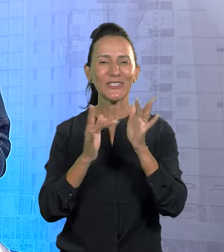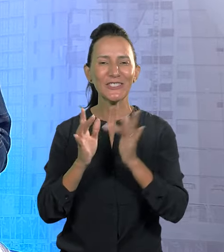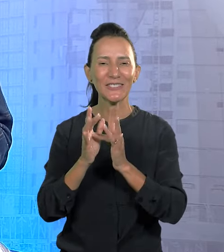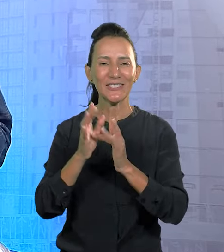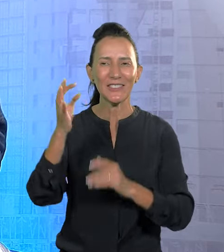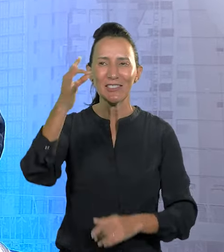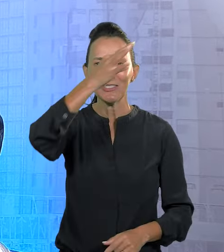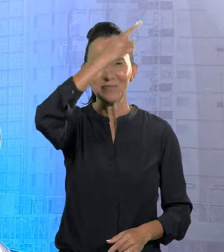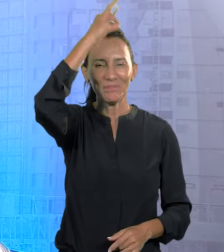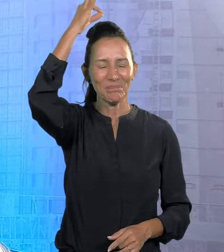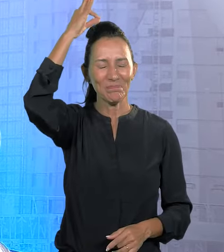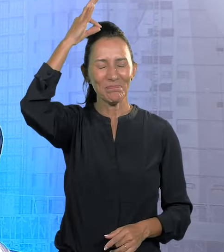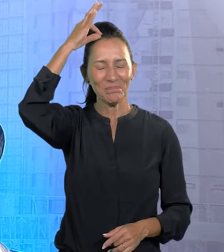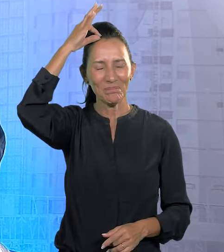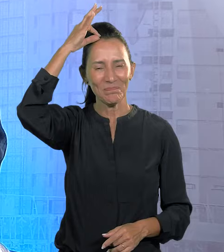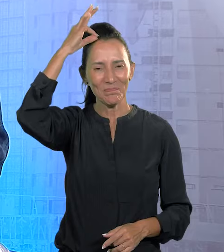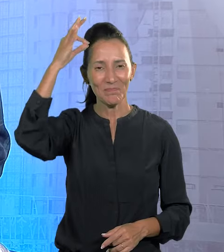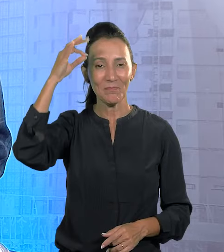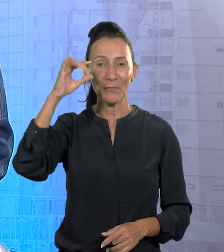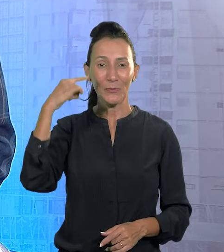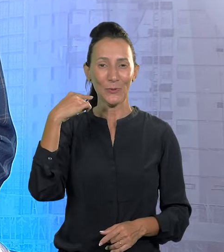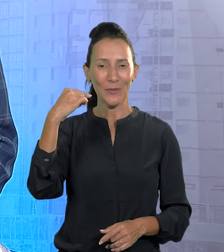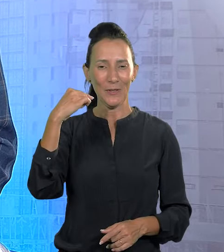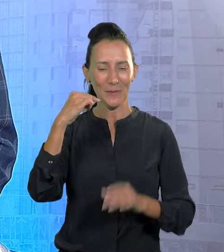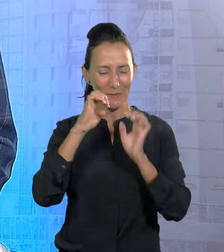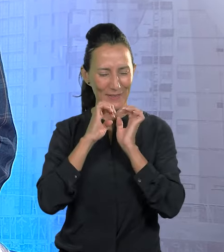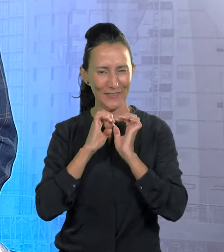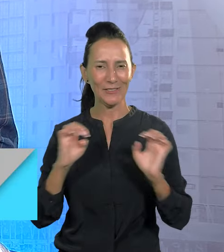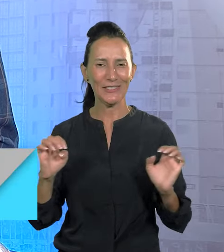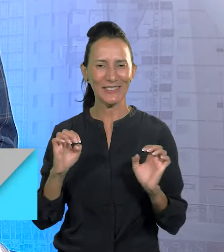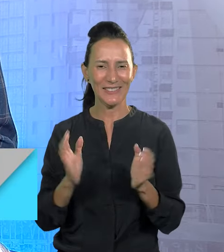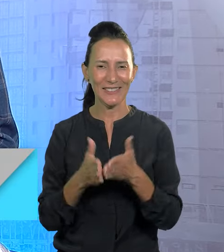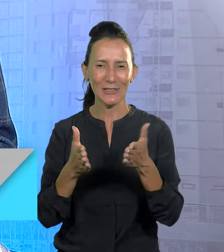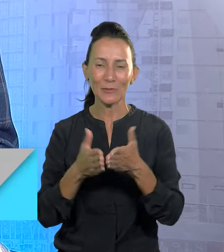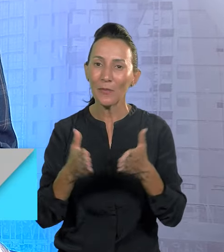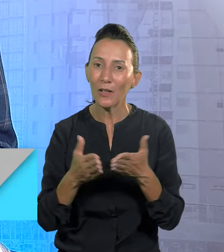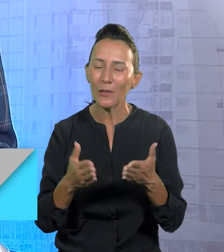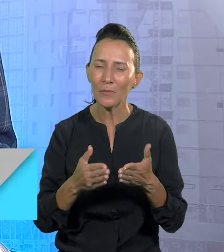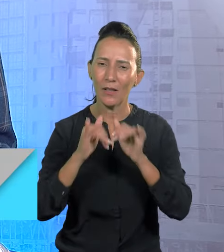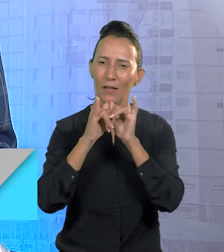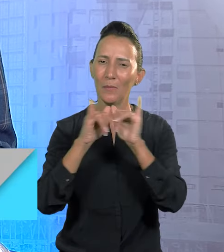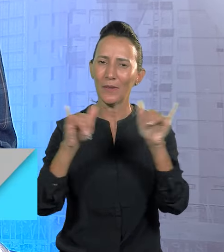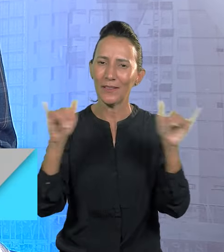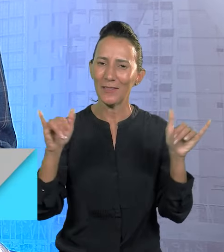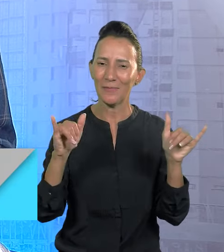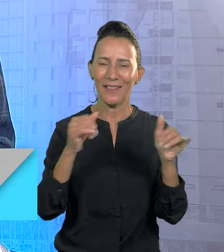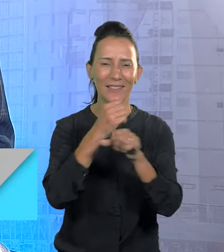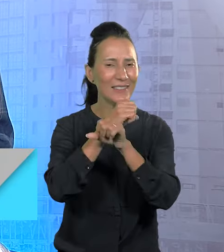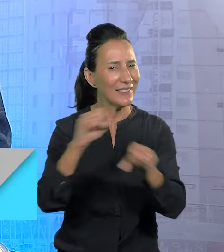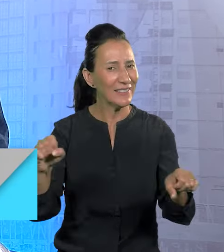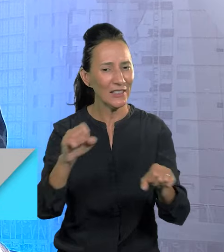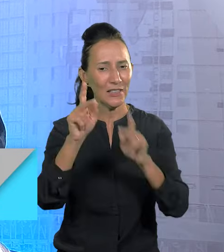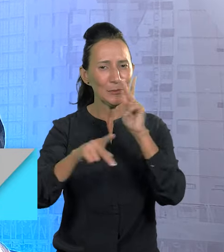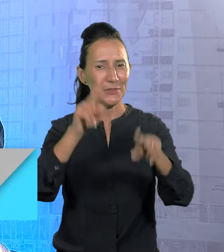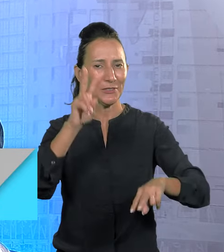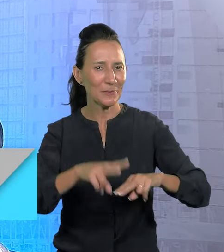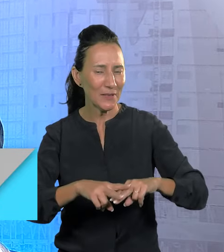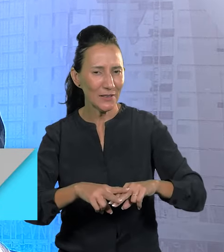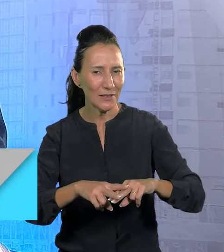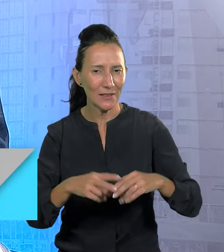diz, o Espírito do Senhor está sobre mim, onde Ele me ungiu para evangelizar os pobres, proclamar libertação aos